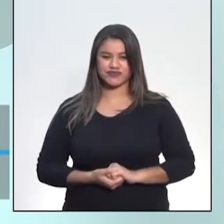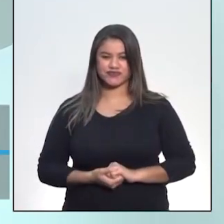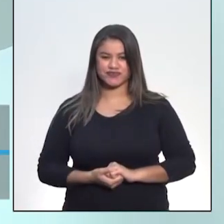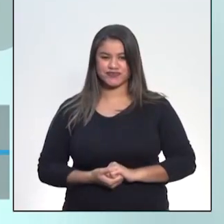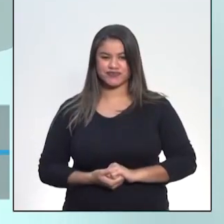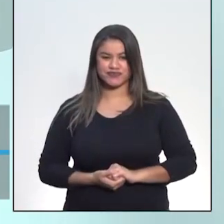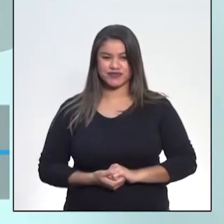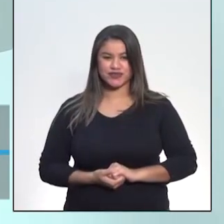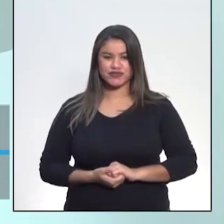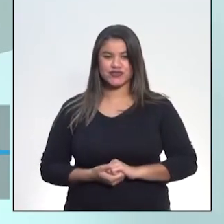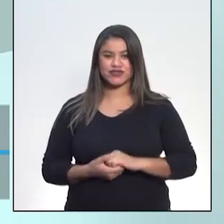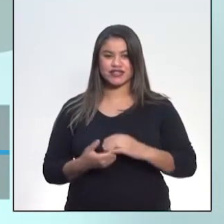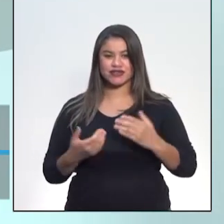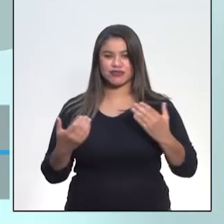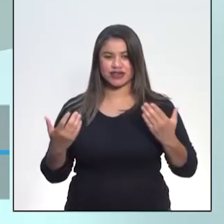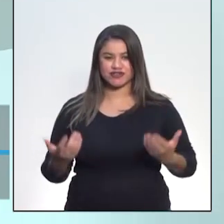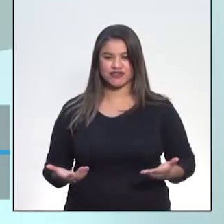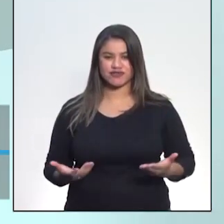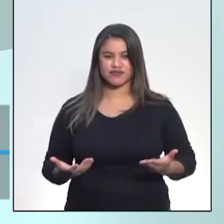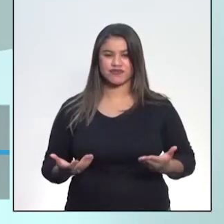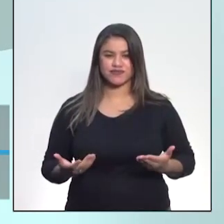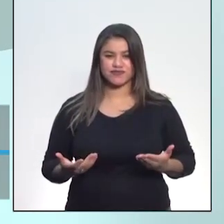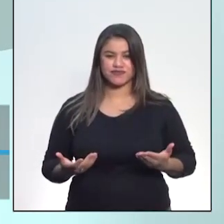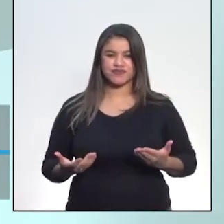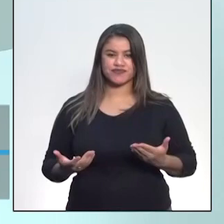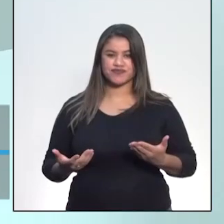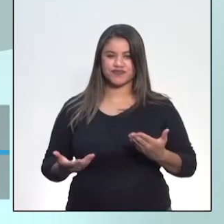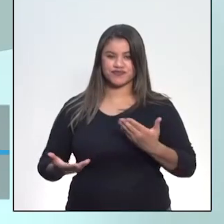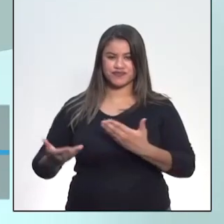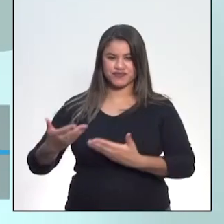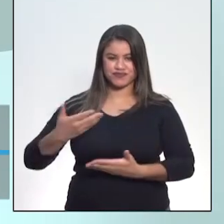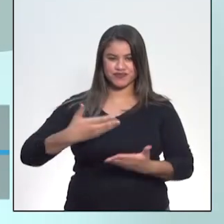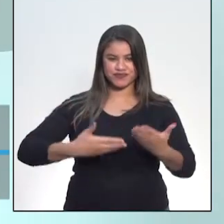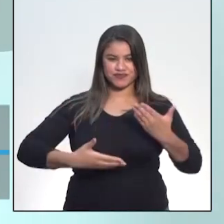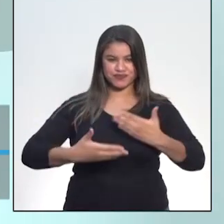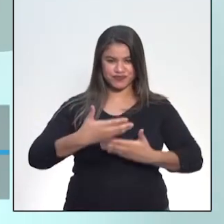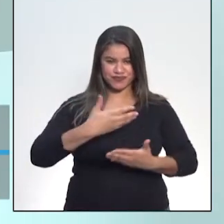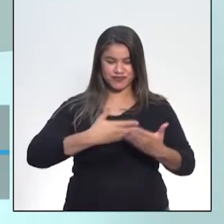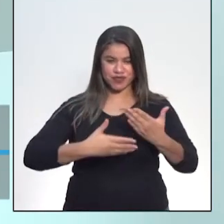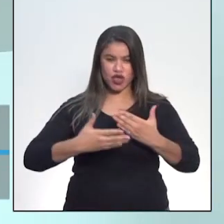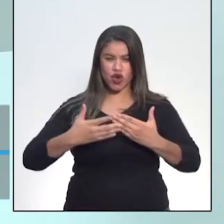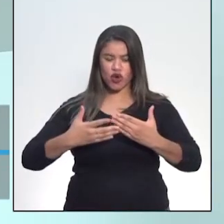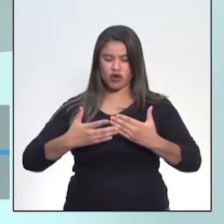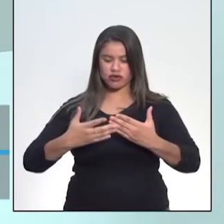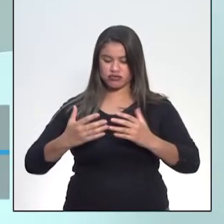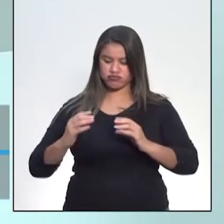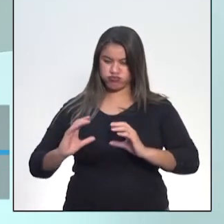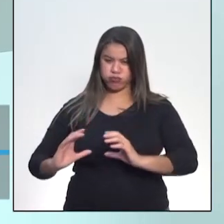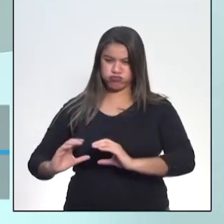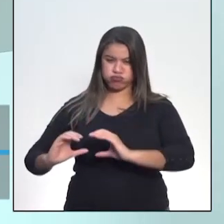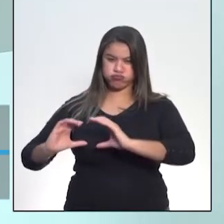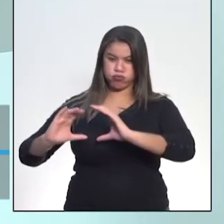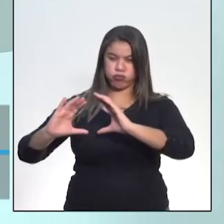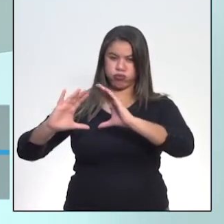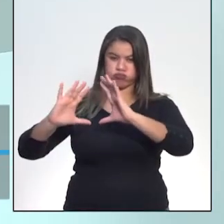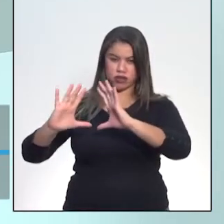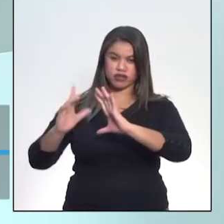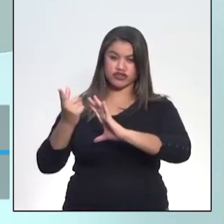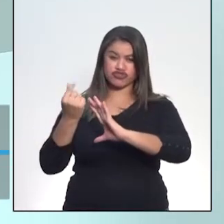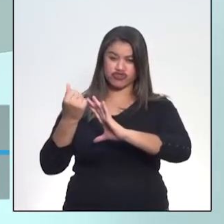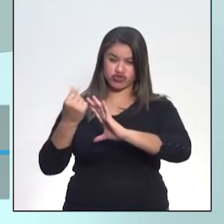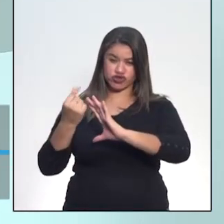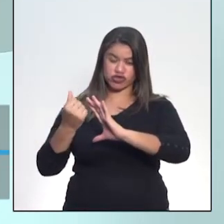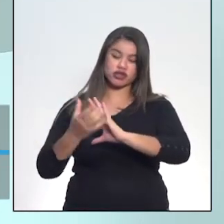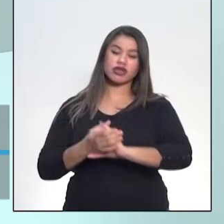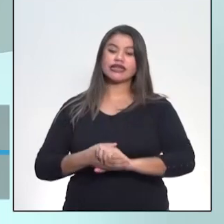ele valoriza a livre concorrência e o acúmulo de capital. Ou seja, no